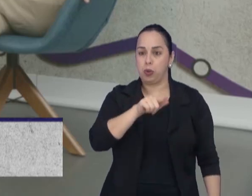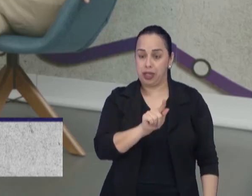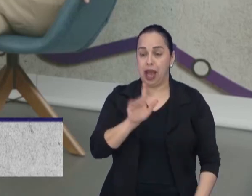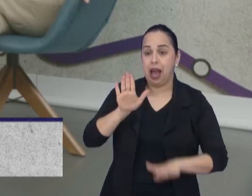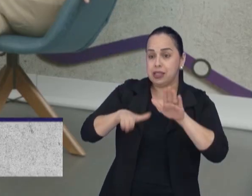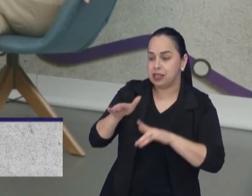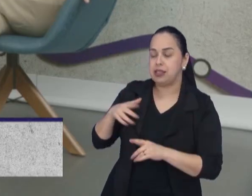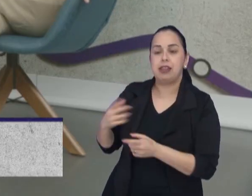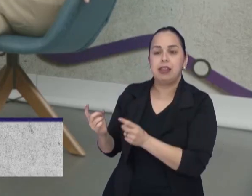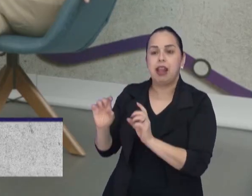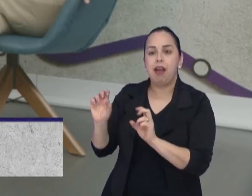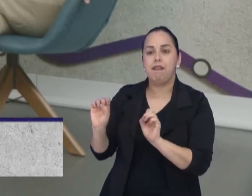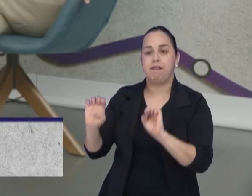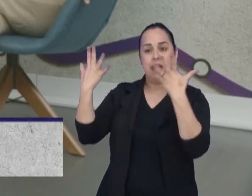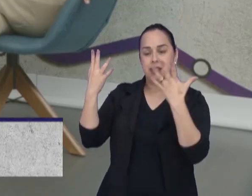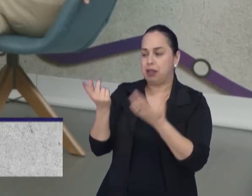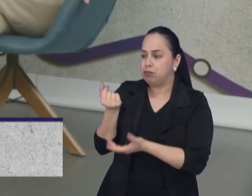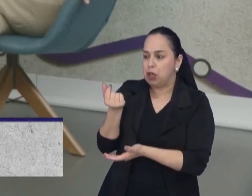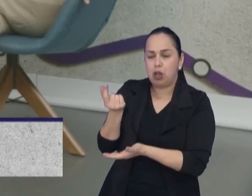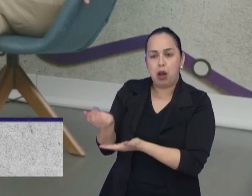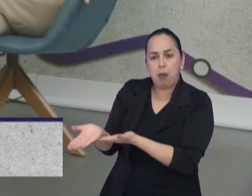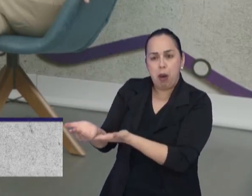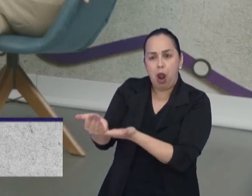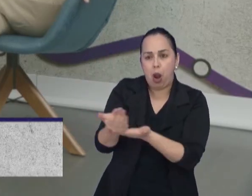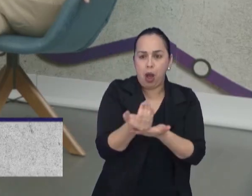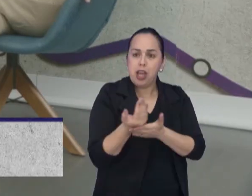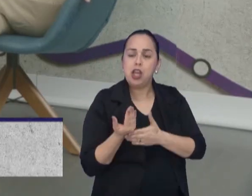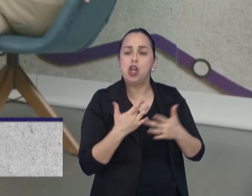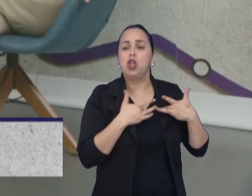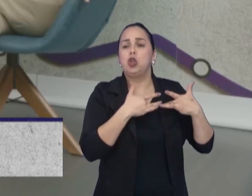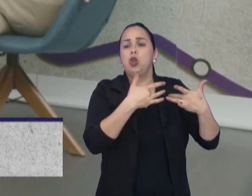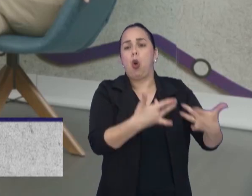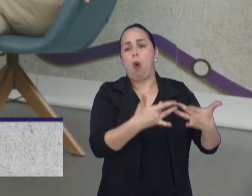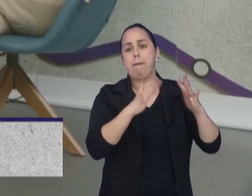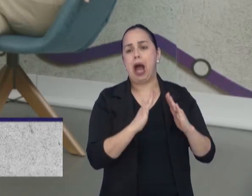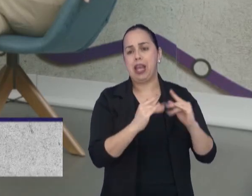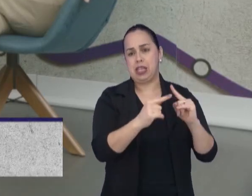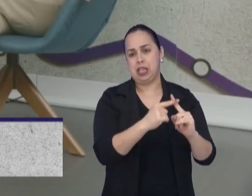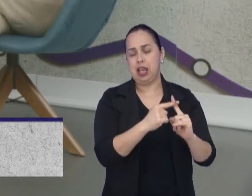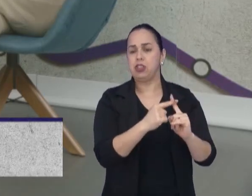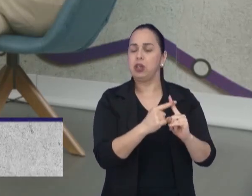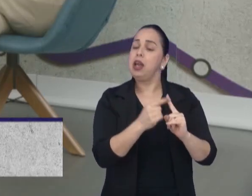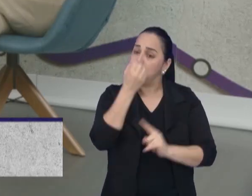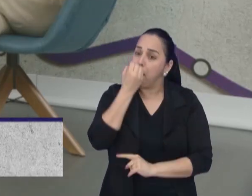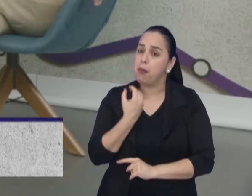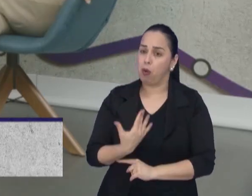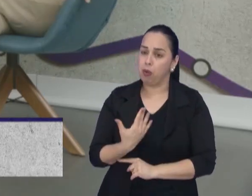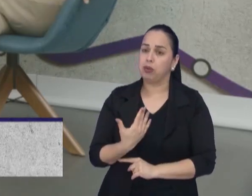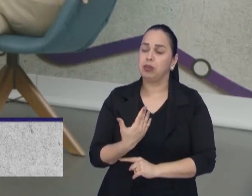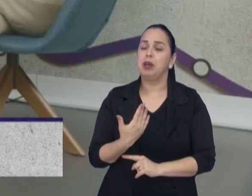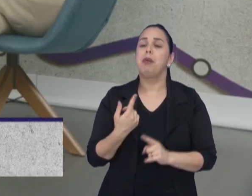dessas festas são doados para as igrejas. Então isso é muito bom porque é um jeito de trazer